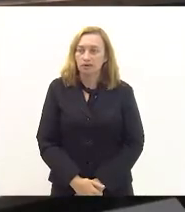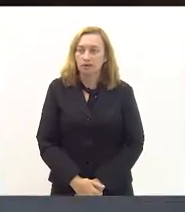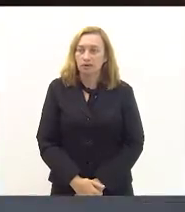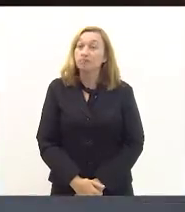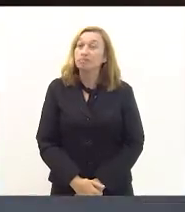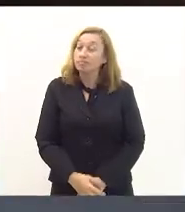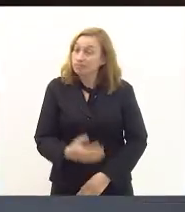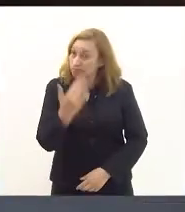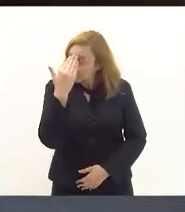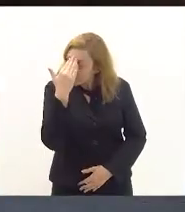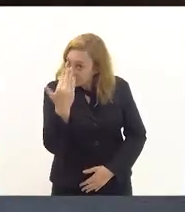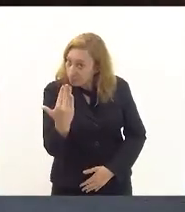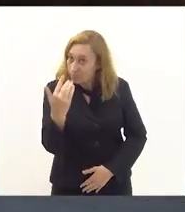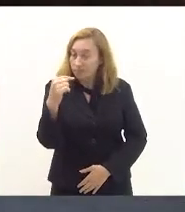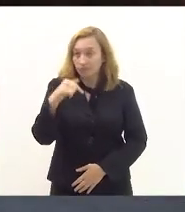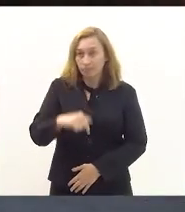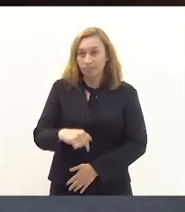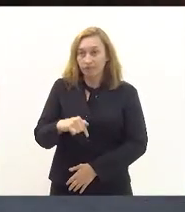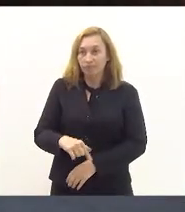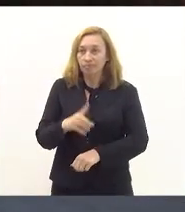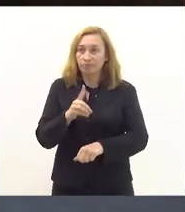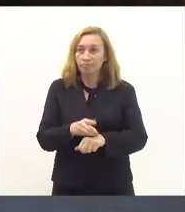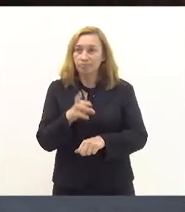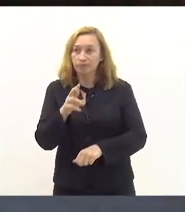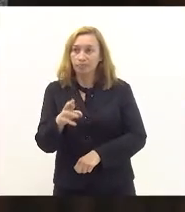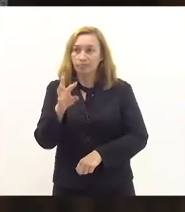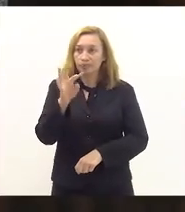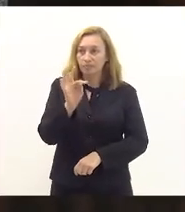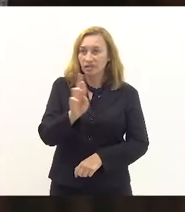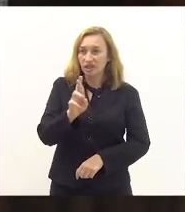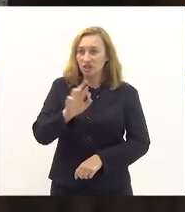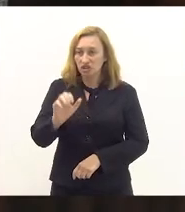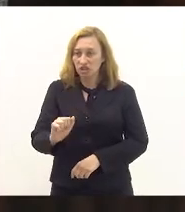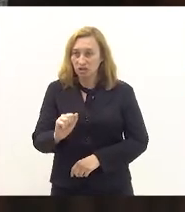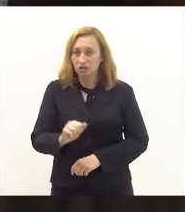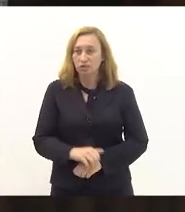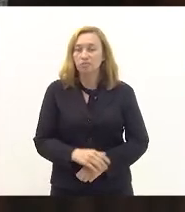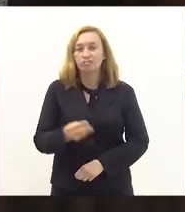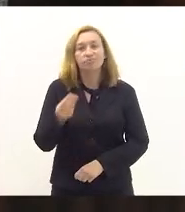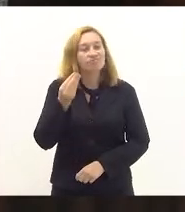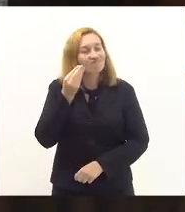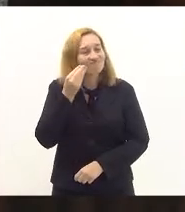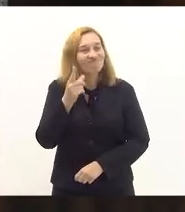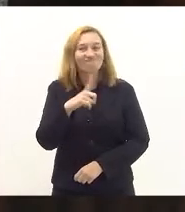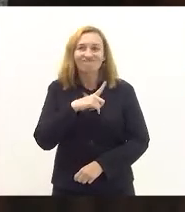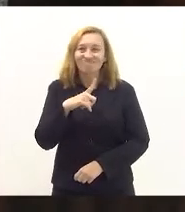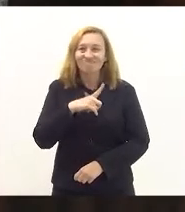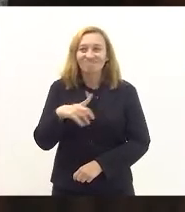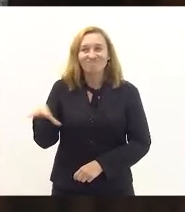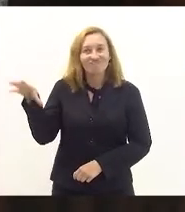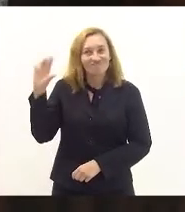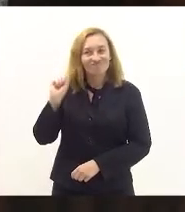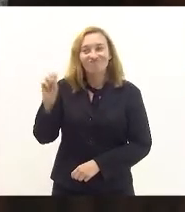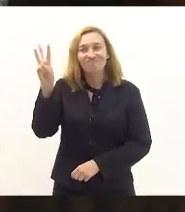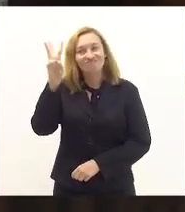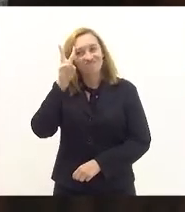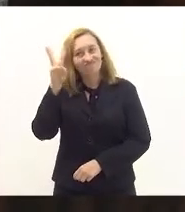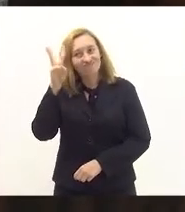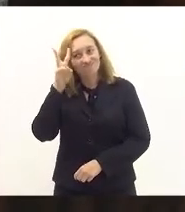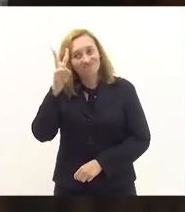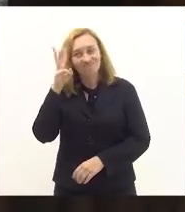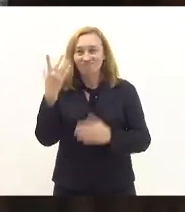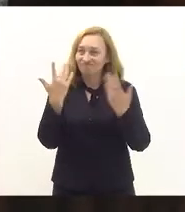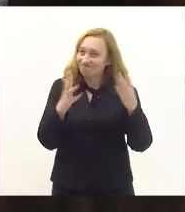Quero agradecer aqui ao Dr. Trajano Ribeiro. Tive a oportunidade de lhe ouvir na terça-feira,